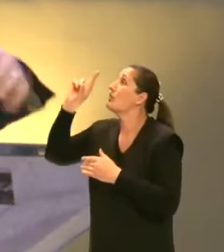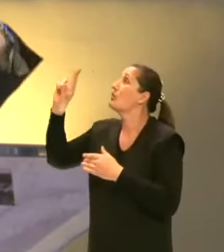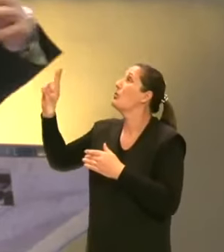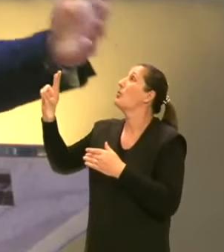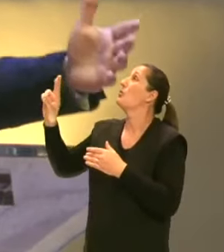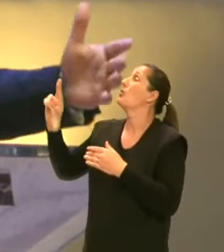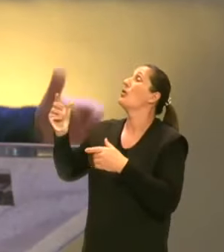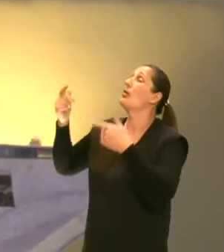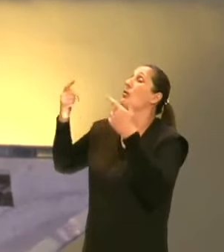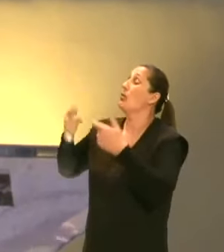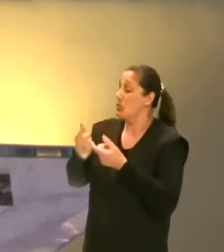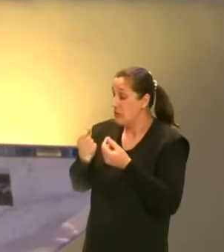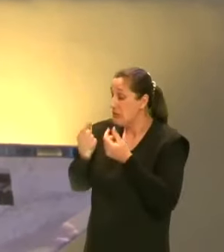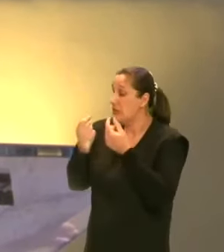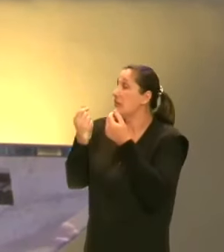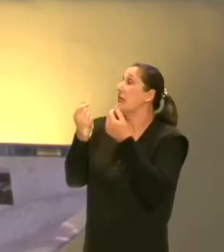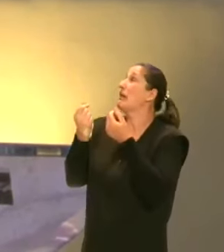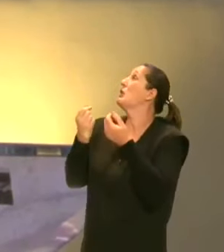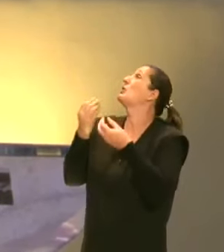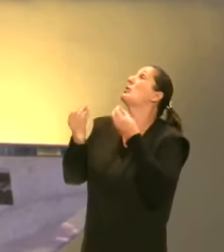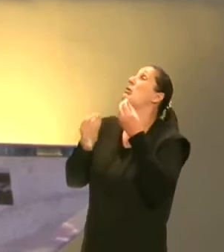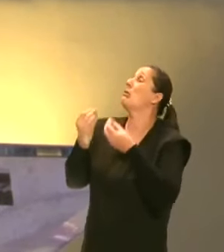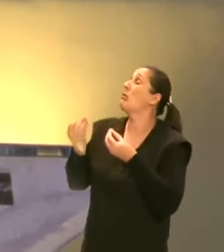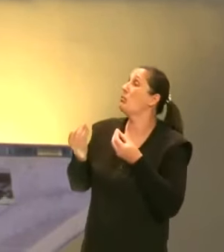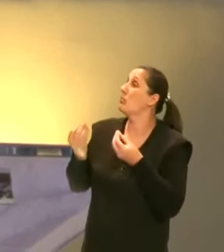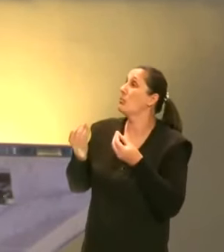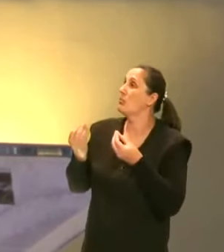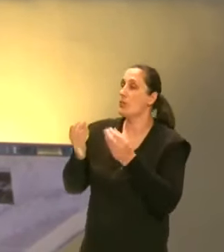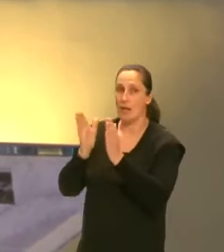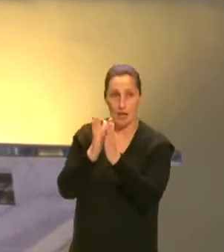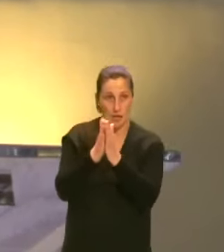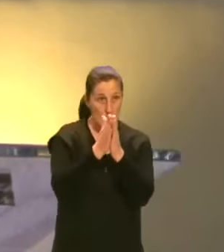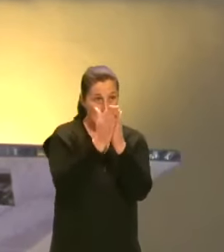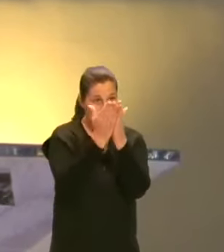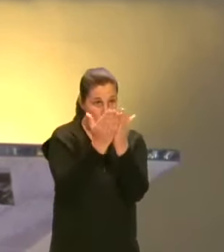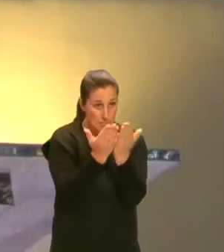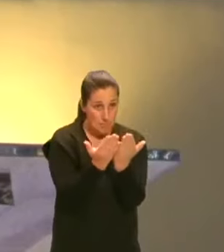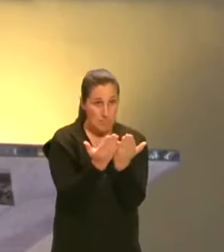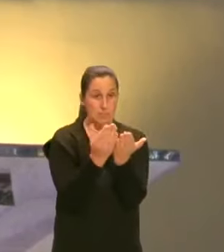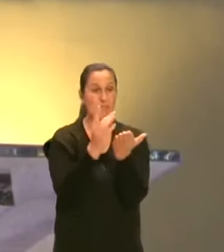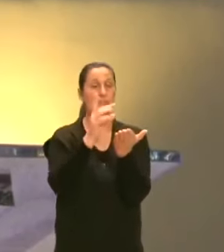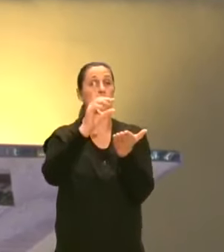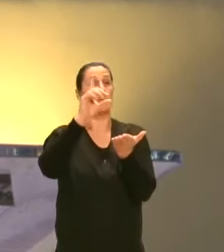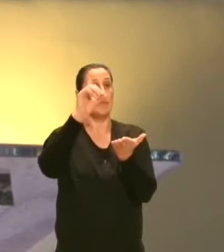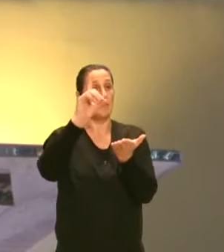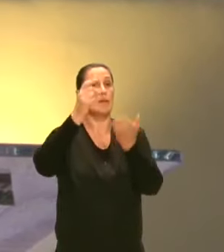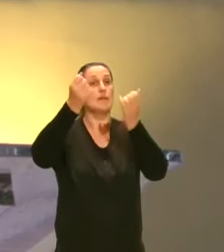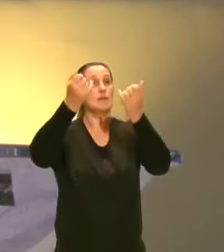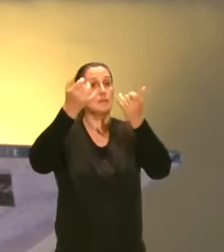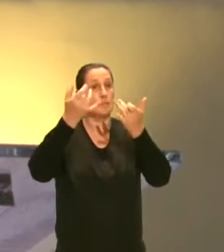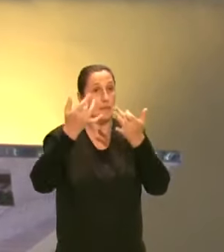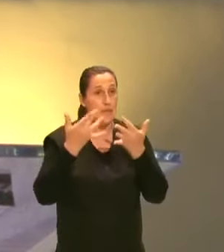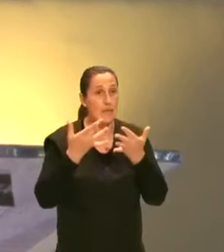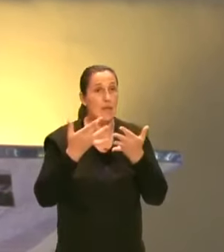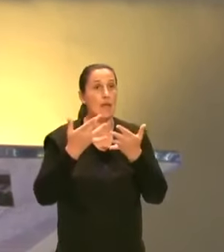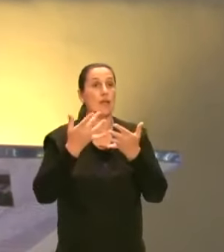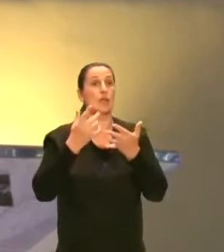recursos? Da onde eu vou dar um jeito? A palavra de Deus vai dizer que o nosso socorro vem